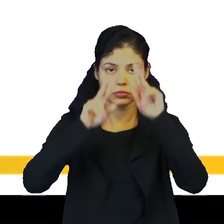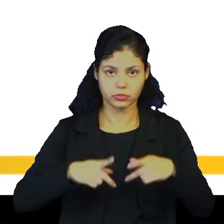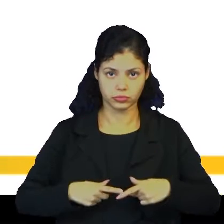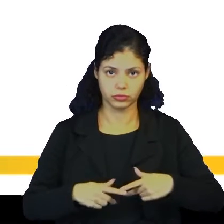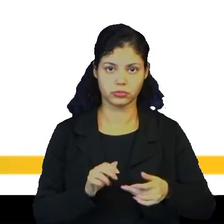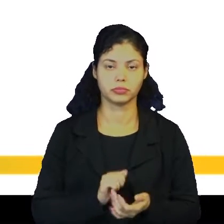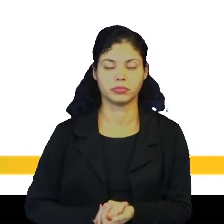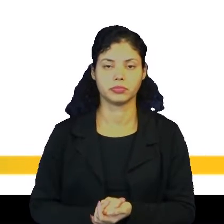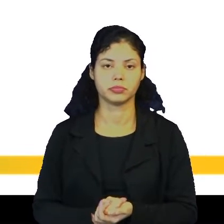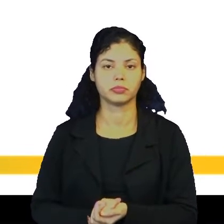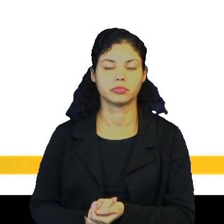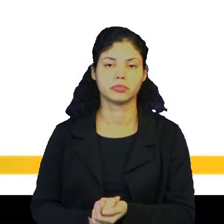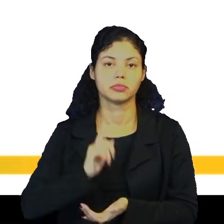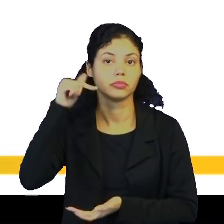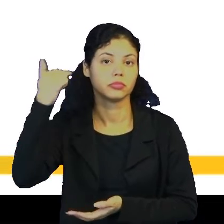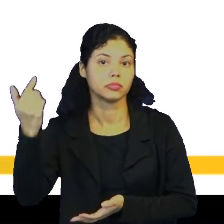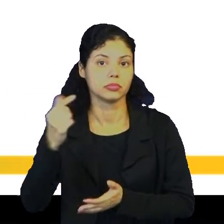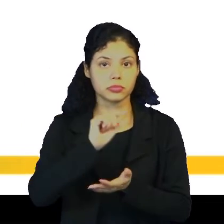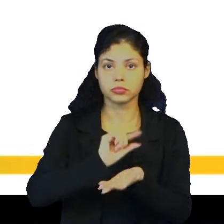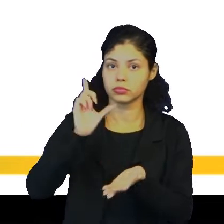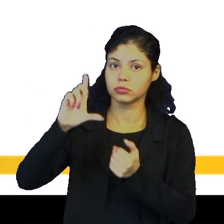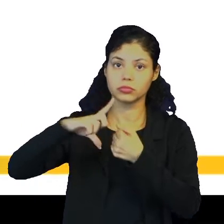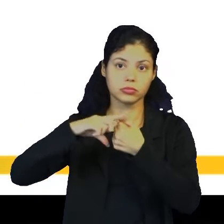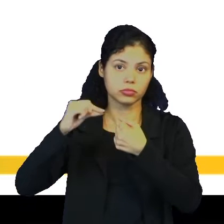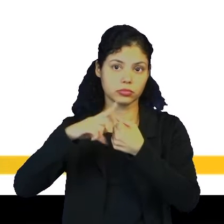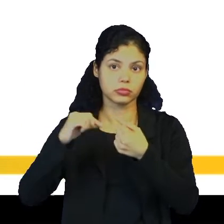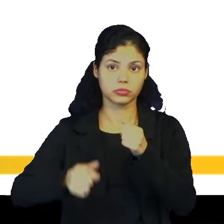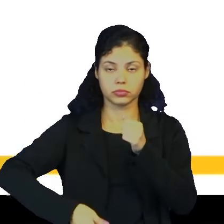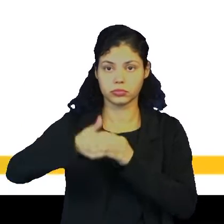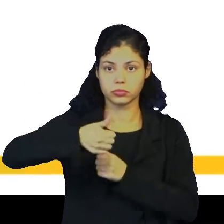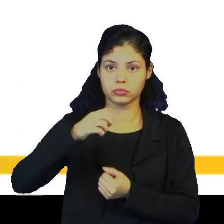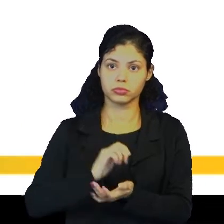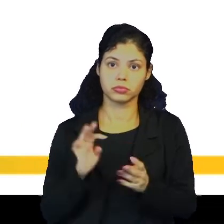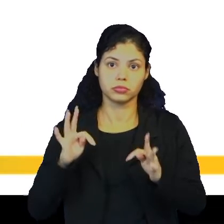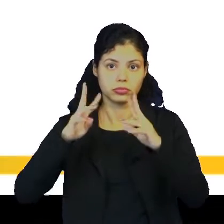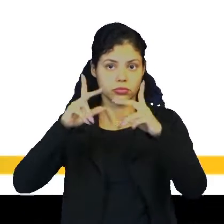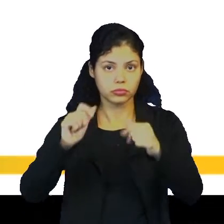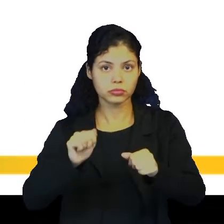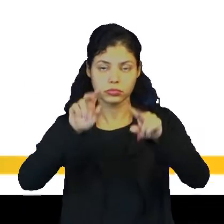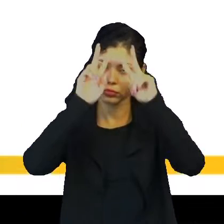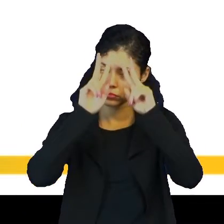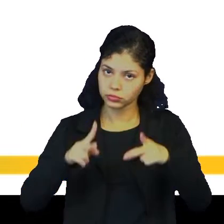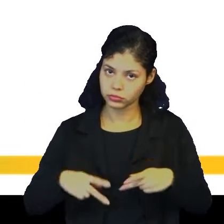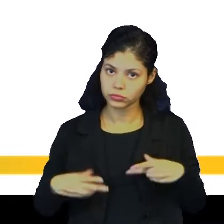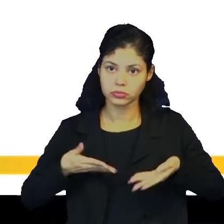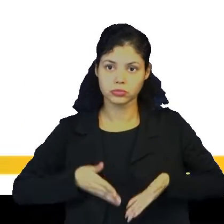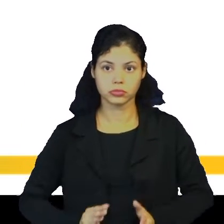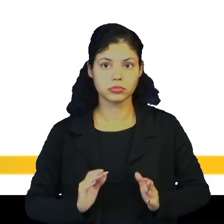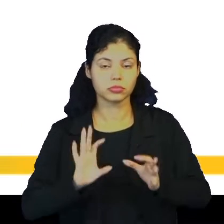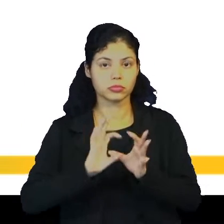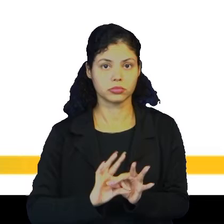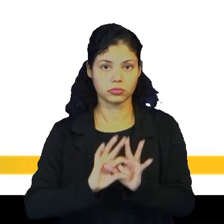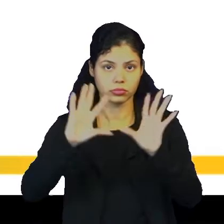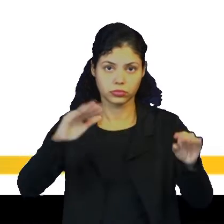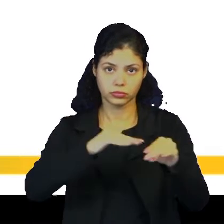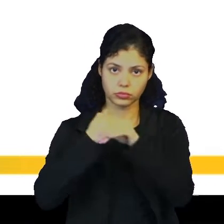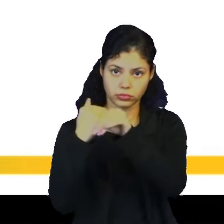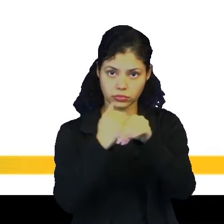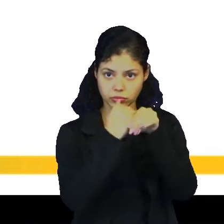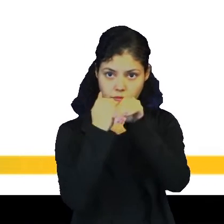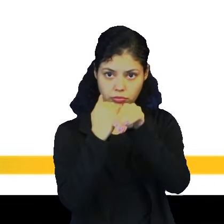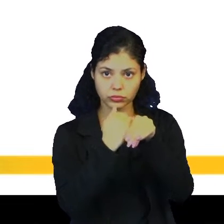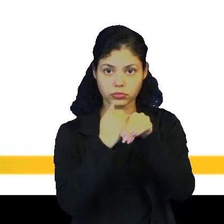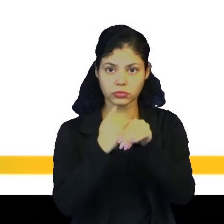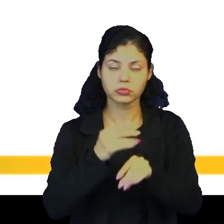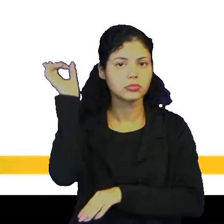humanos. Lá no seu artigo 1, a gente tem: todos os seres humanos nascem livres e iguais em